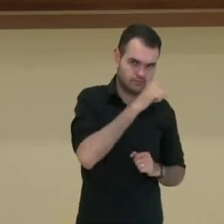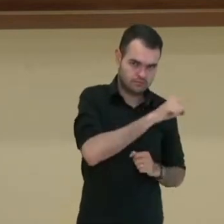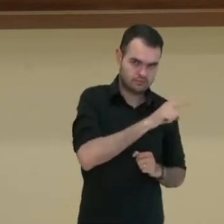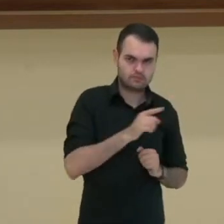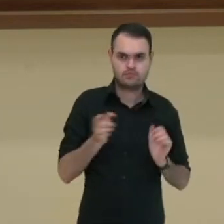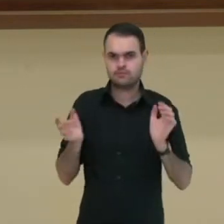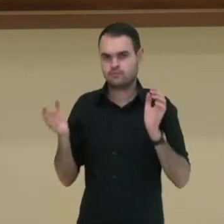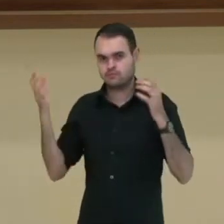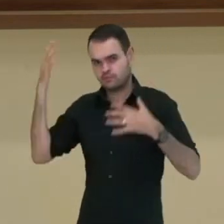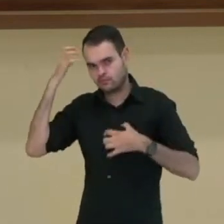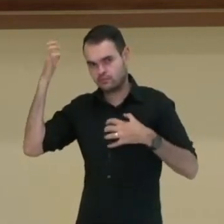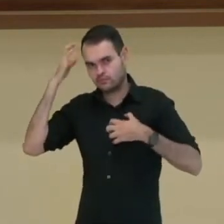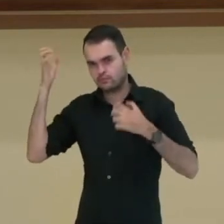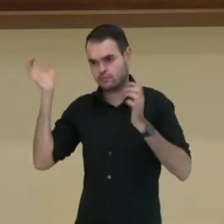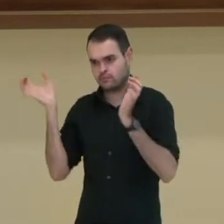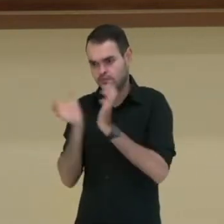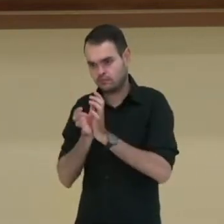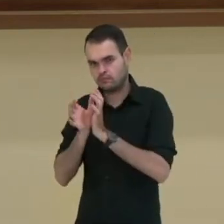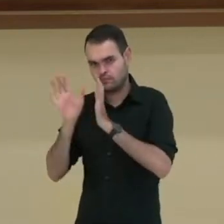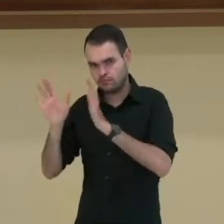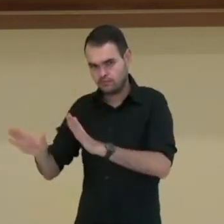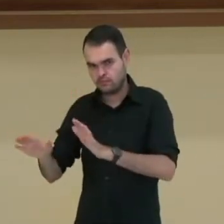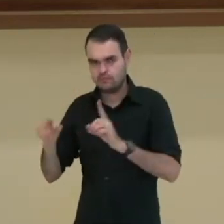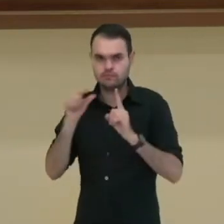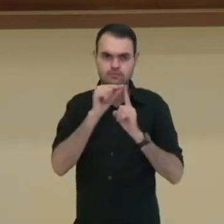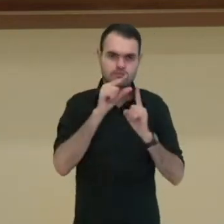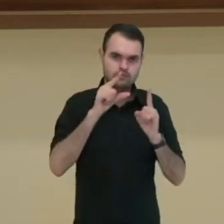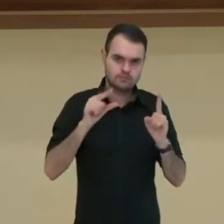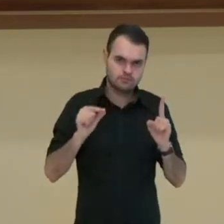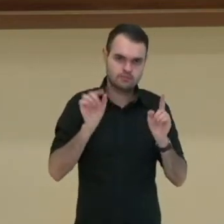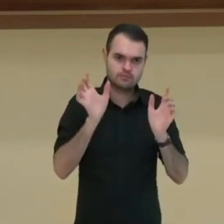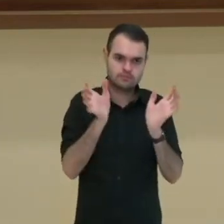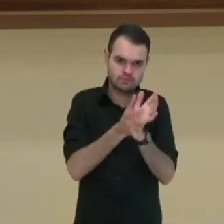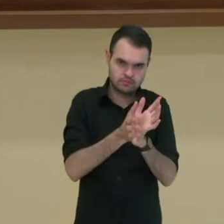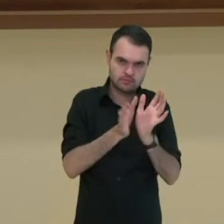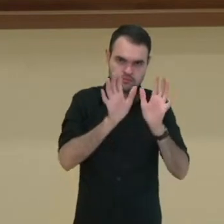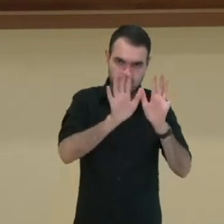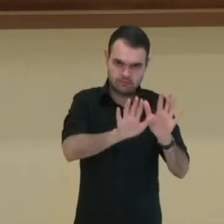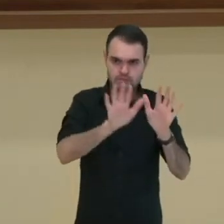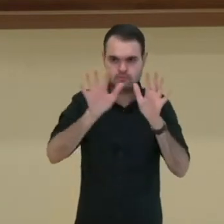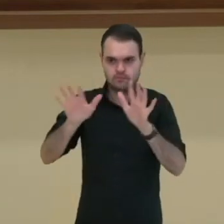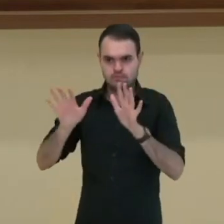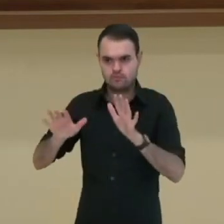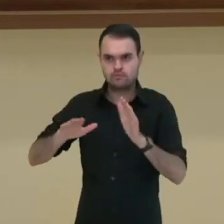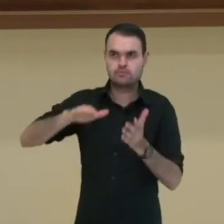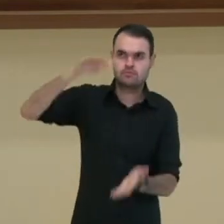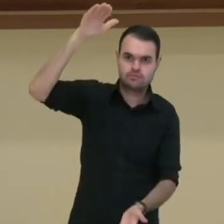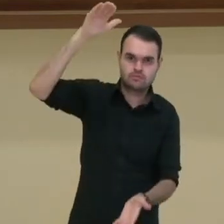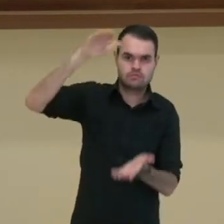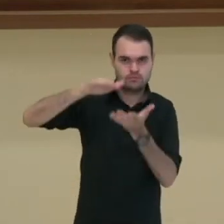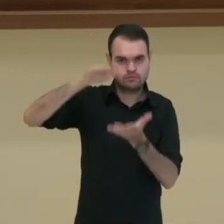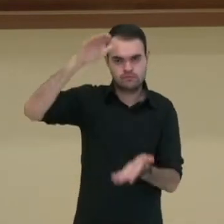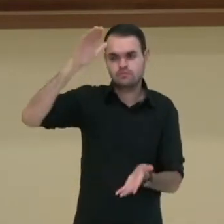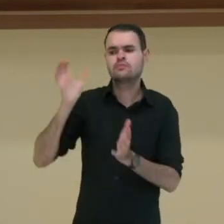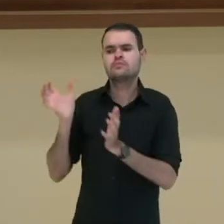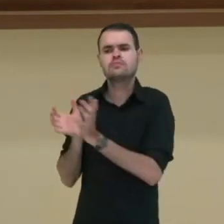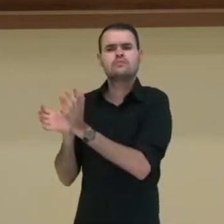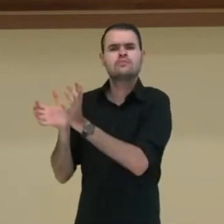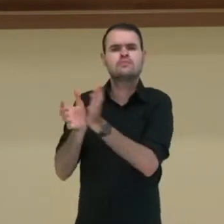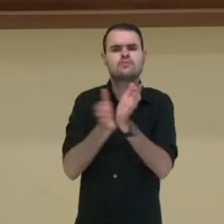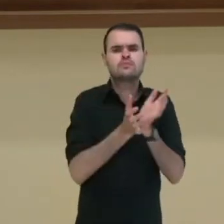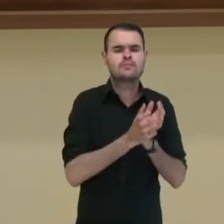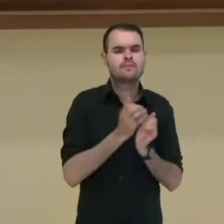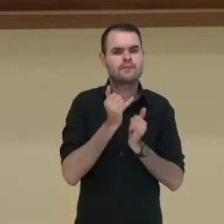com macacos, plantas com plantas, não importa se é pequena ou maior, né, vamos classificar, vamos agrupar de acordo com as